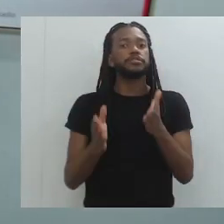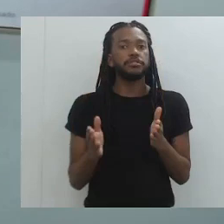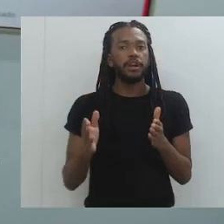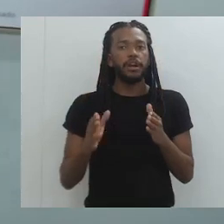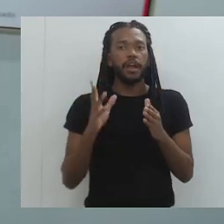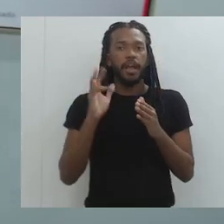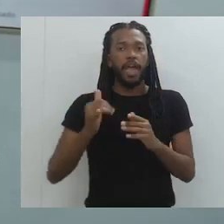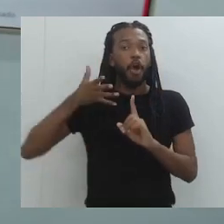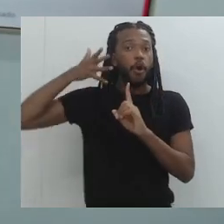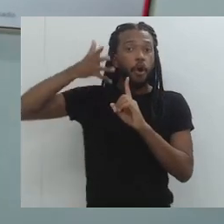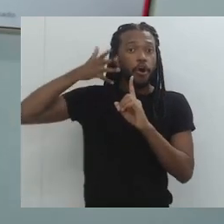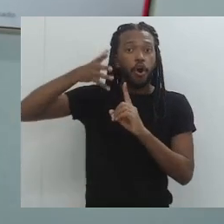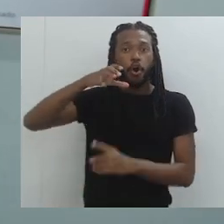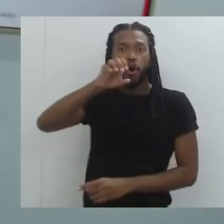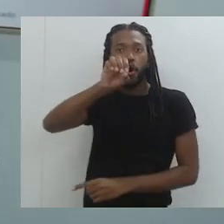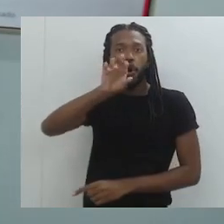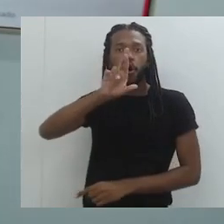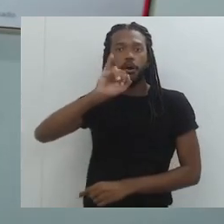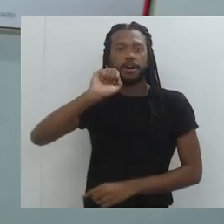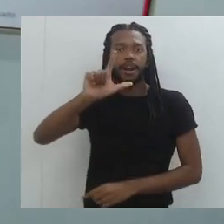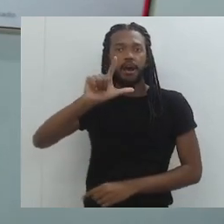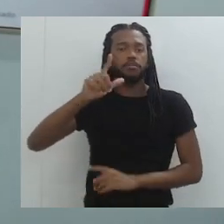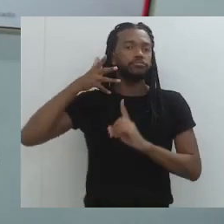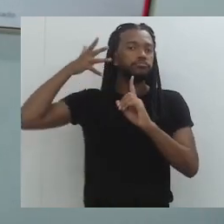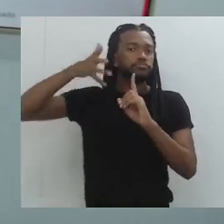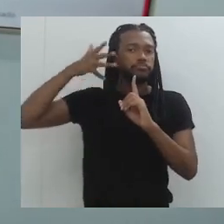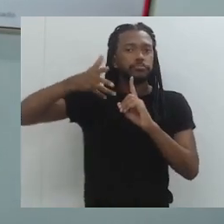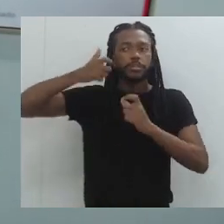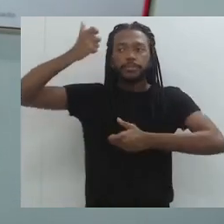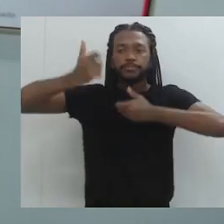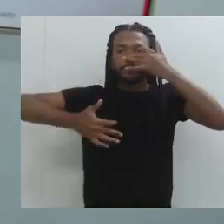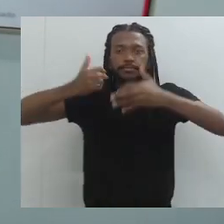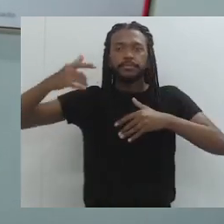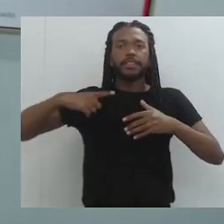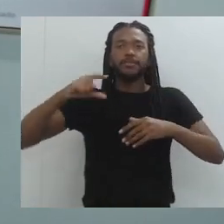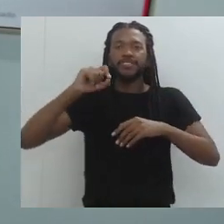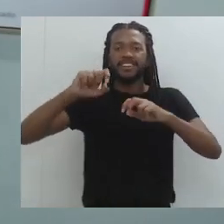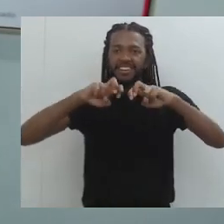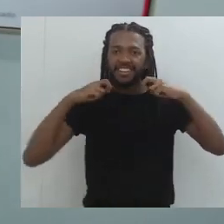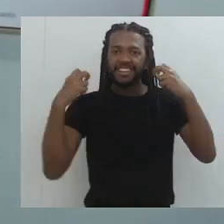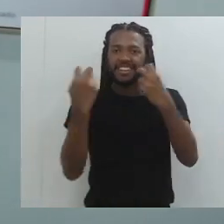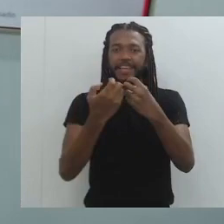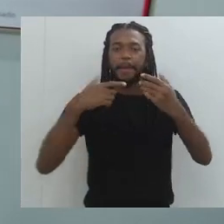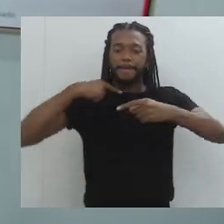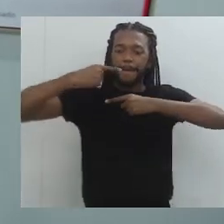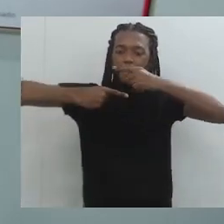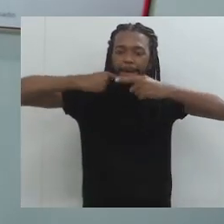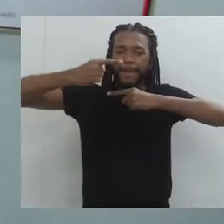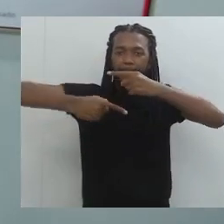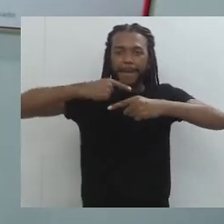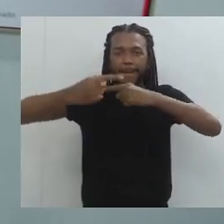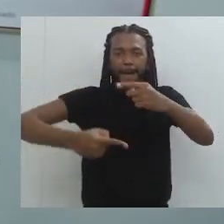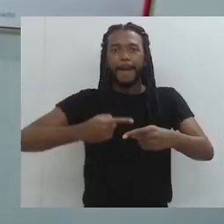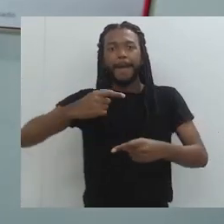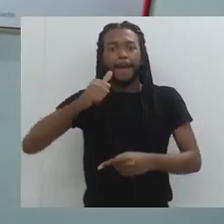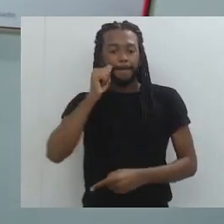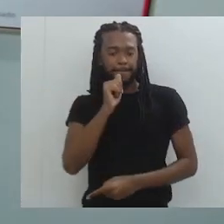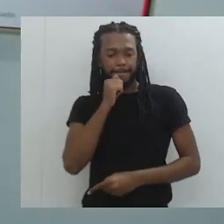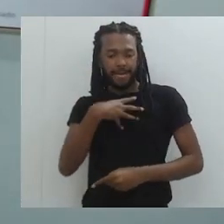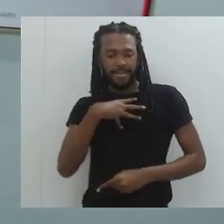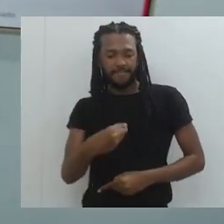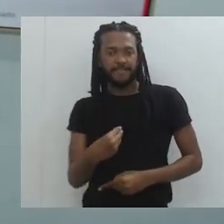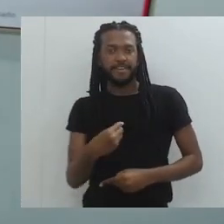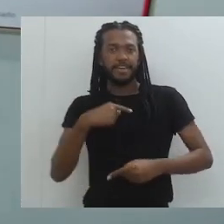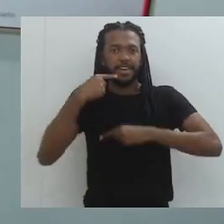transmissão oral. São aquelas brincadeiras, aquelas cantigas que passam de mãe para filho. Tá